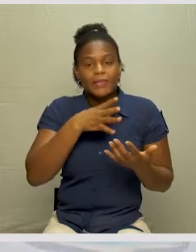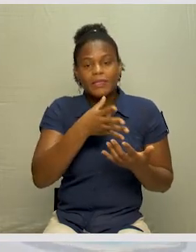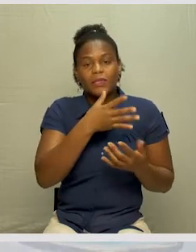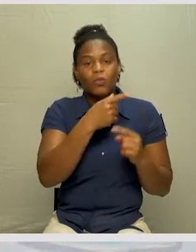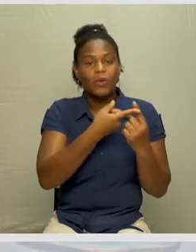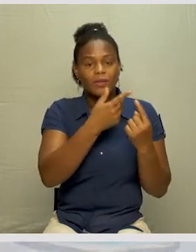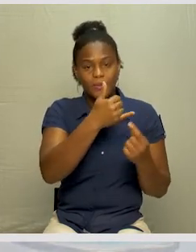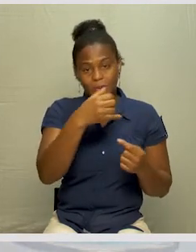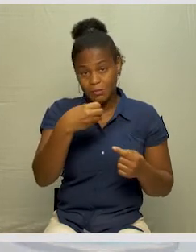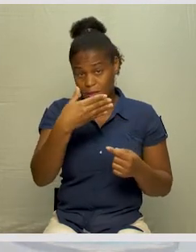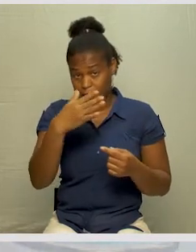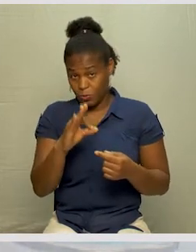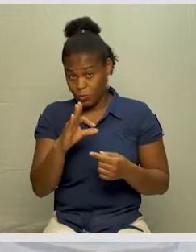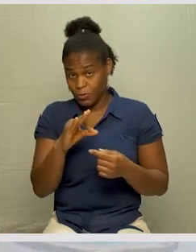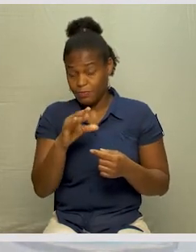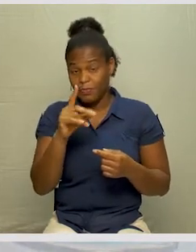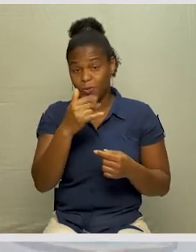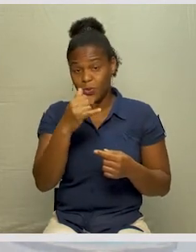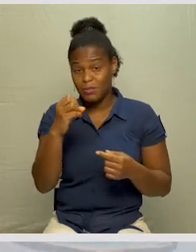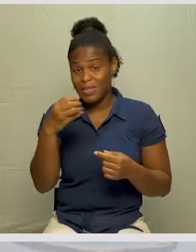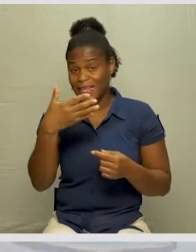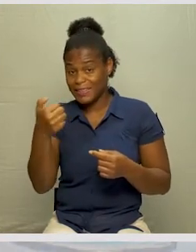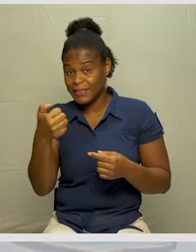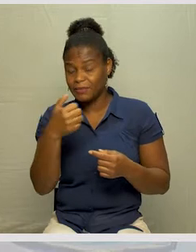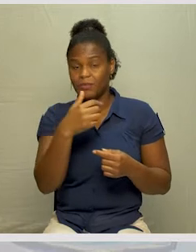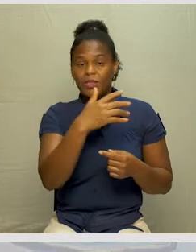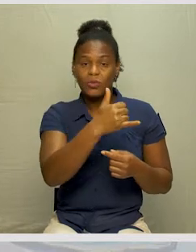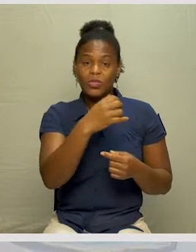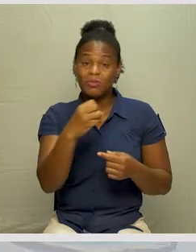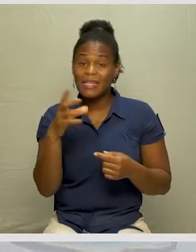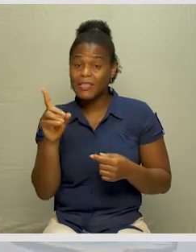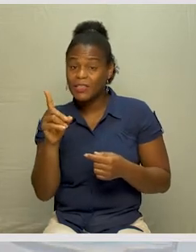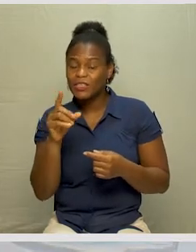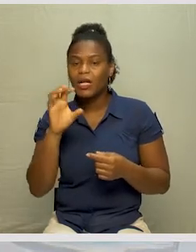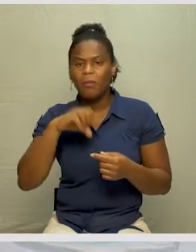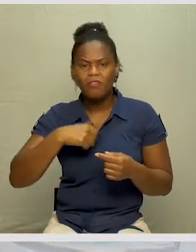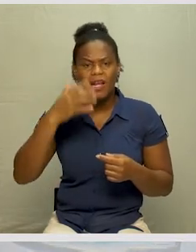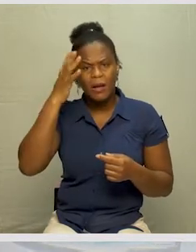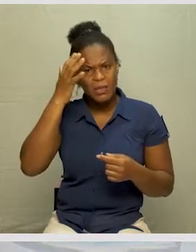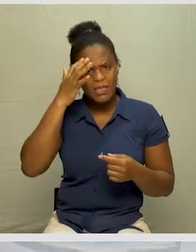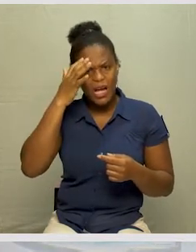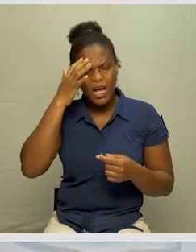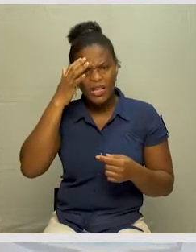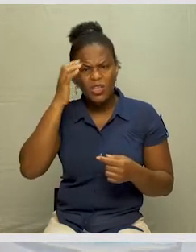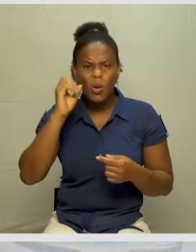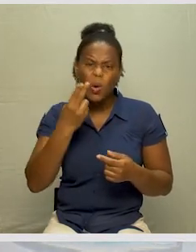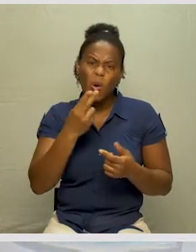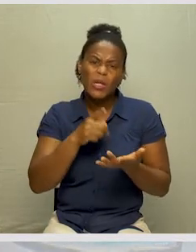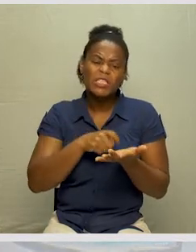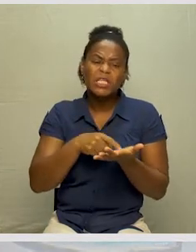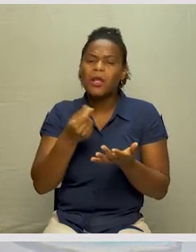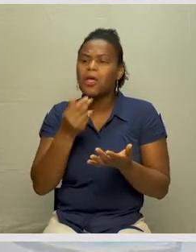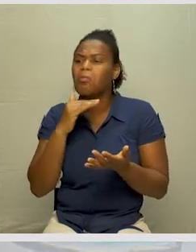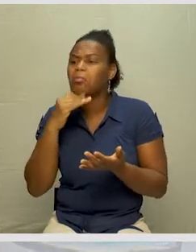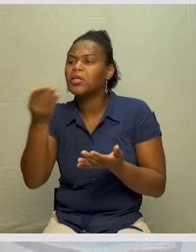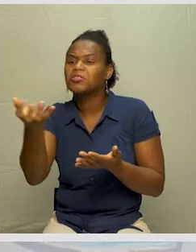em 2014, em 2015 e em 2016, Cabo Verde teve capacidade ou teve